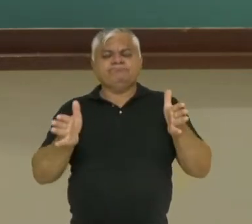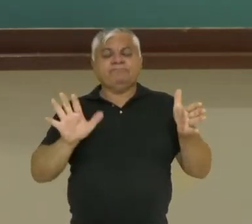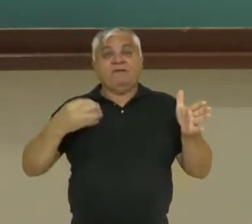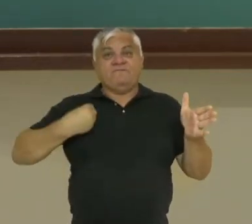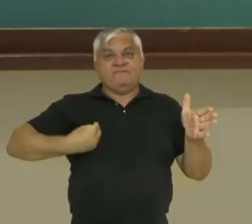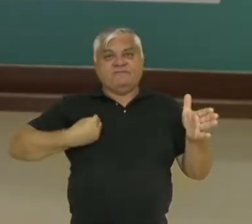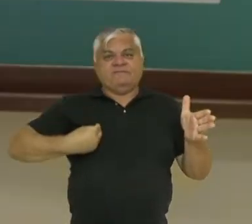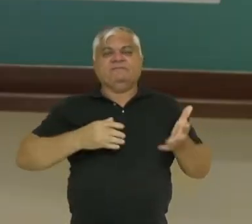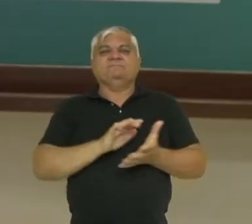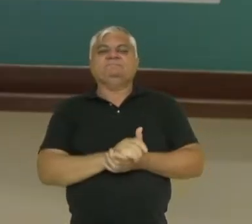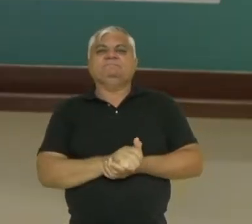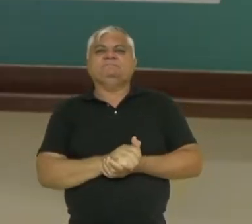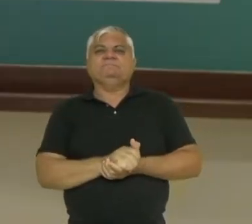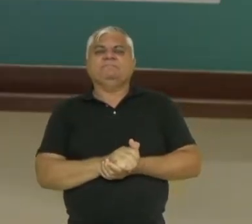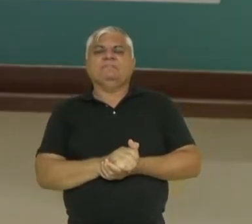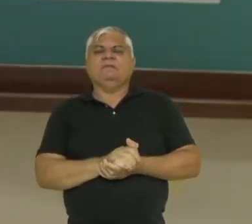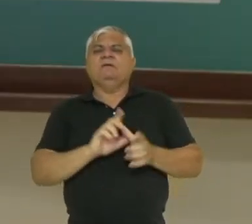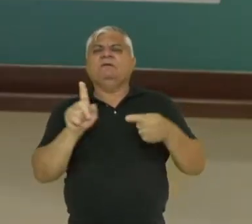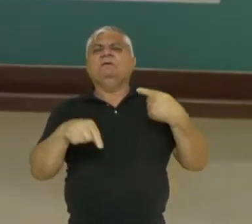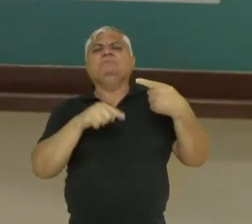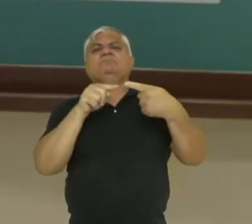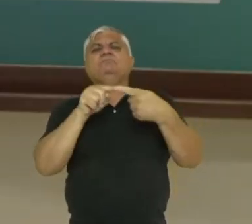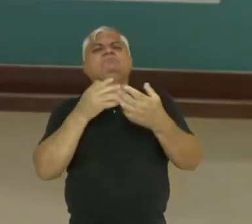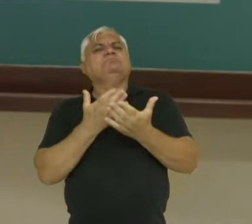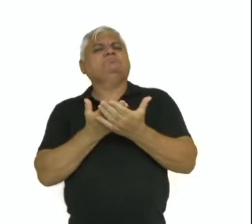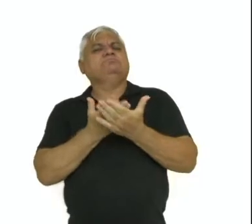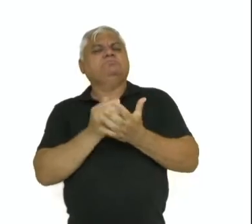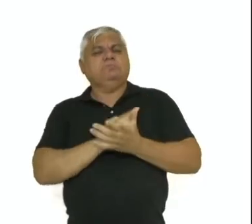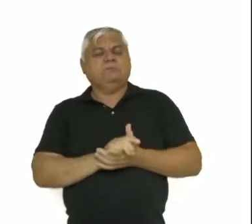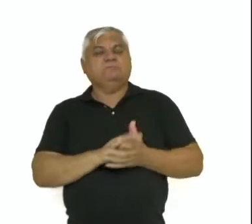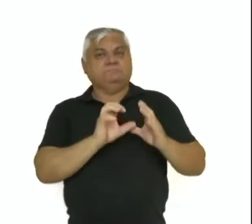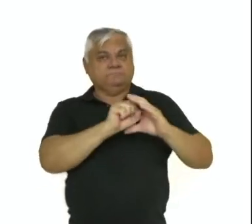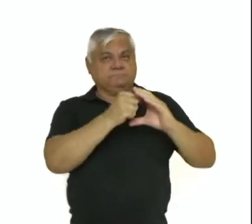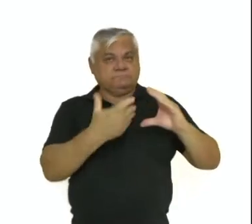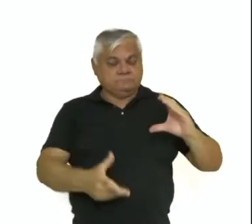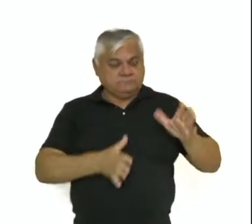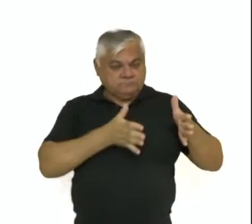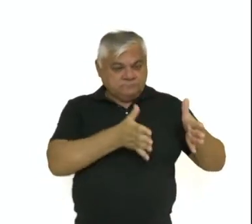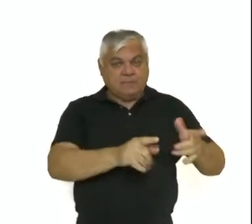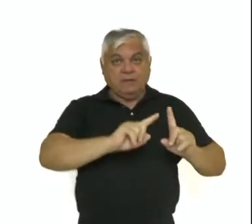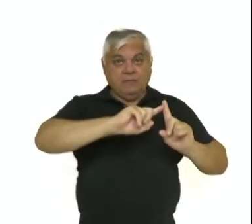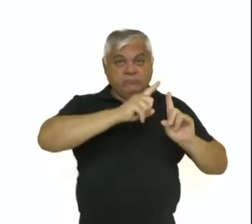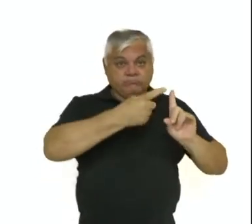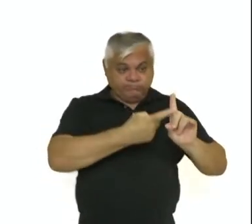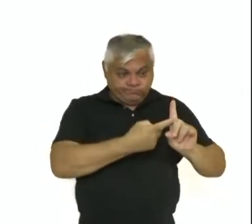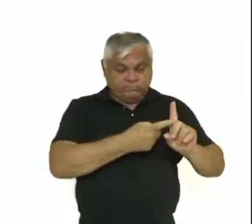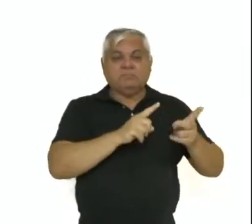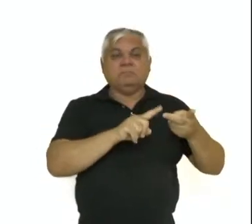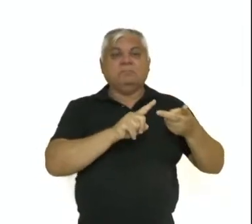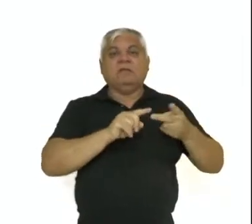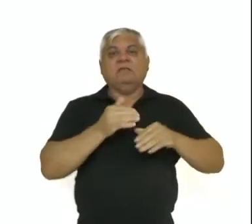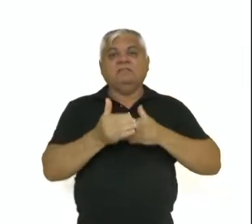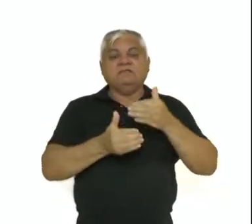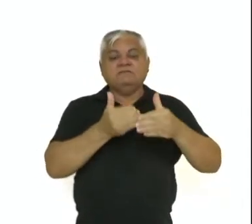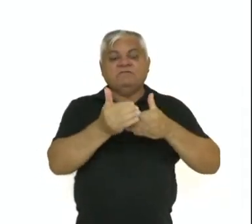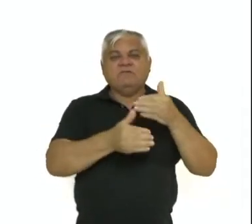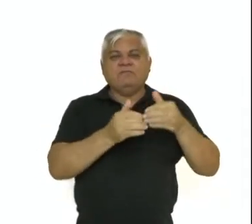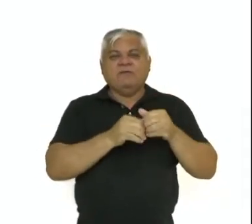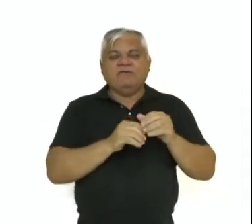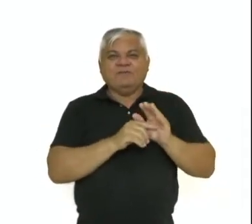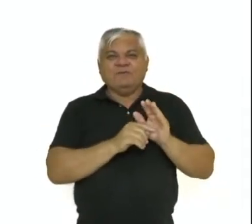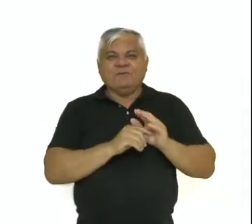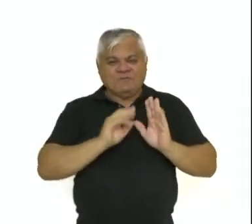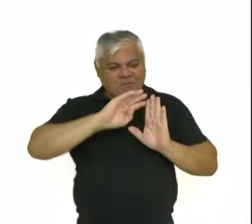lá? Quais são os objetivos da nossa aula? Caracterizar a gestação, o desenvolvimento do feto e